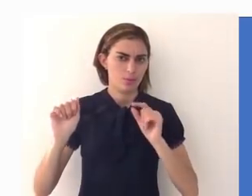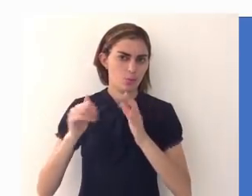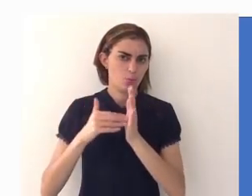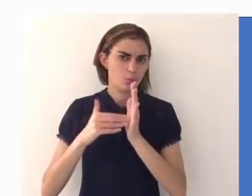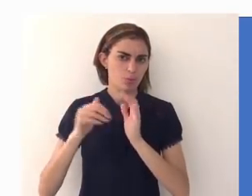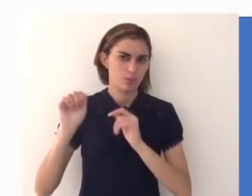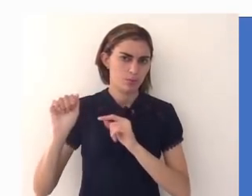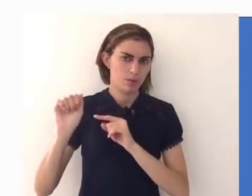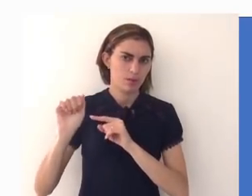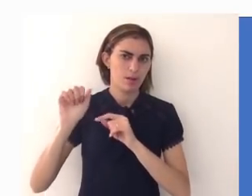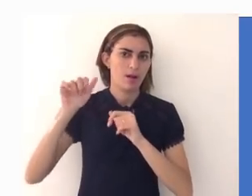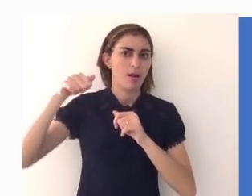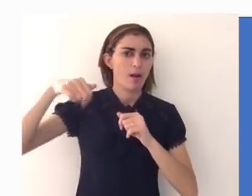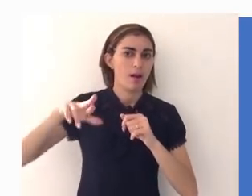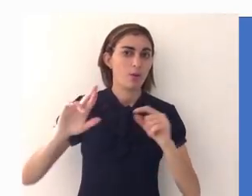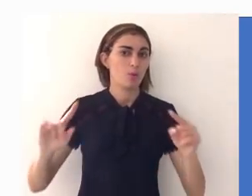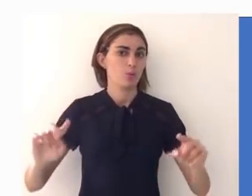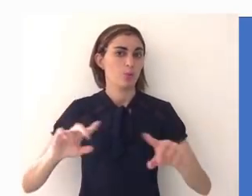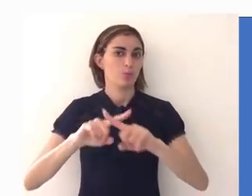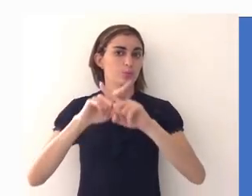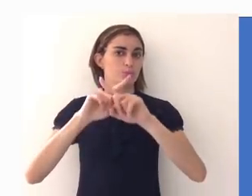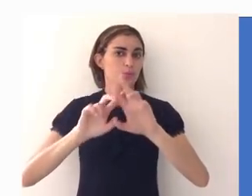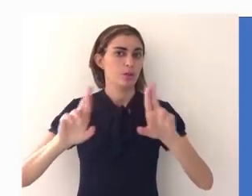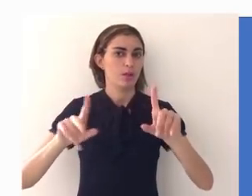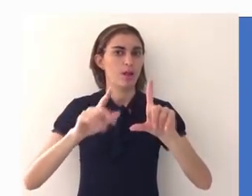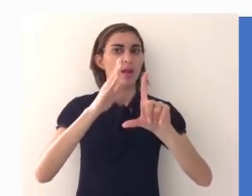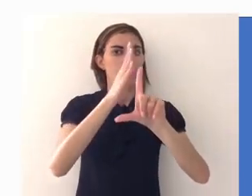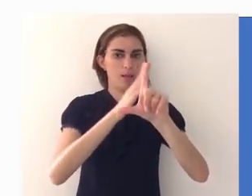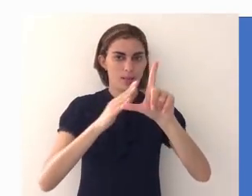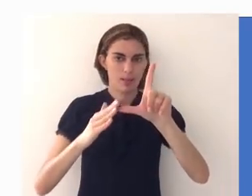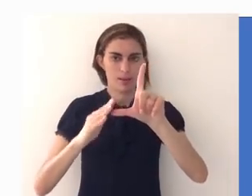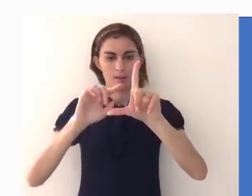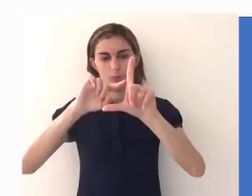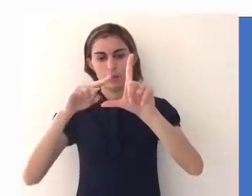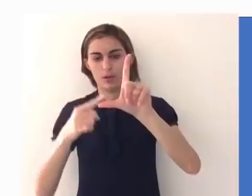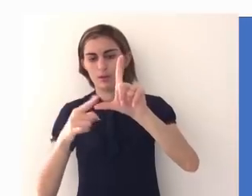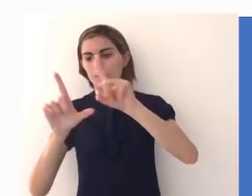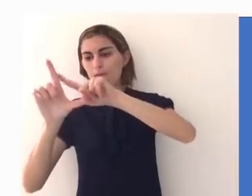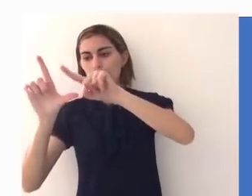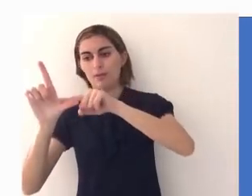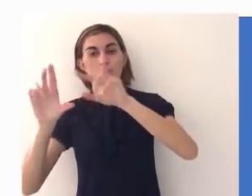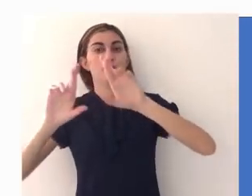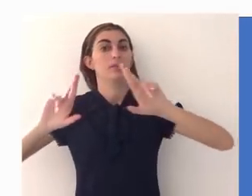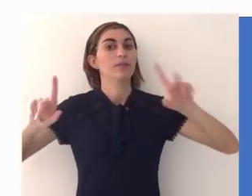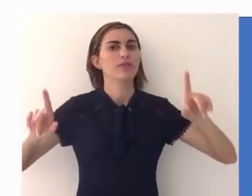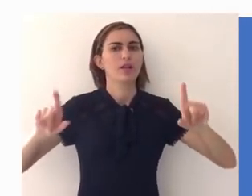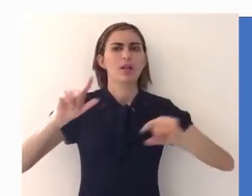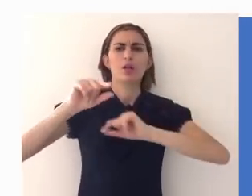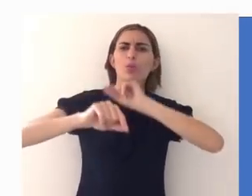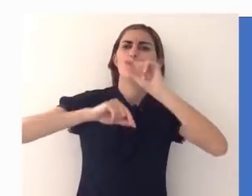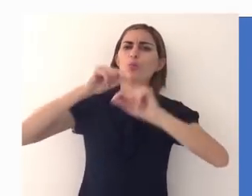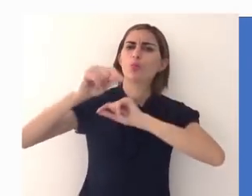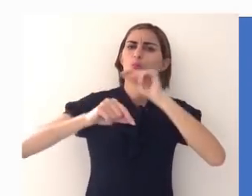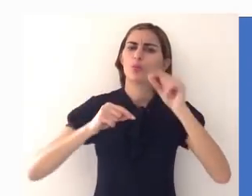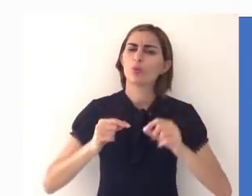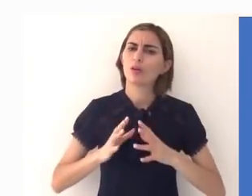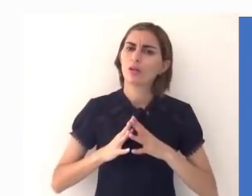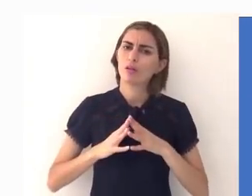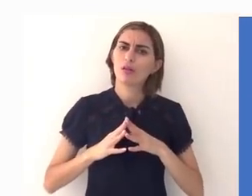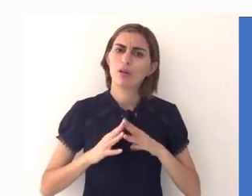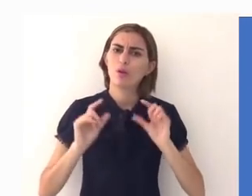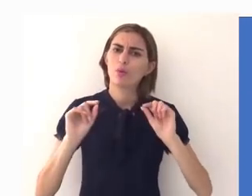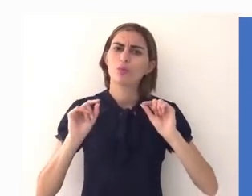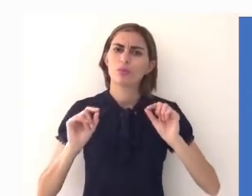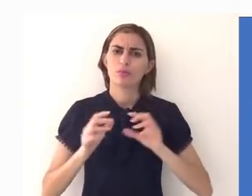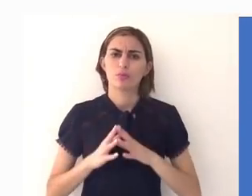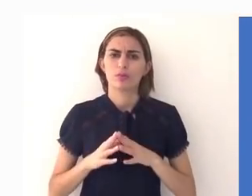último aí é ângulo oposto, ou seja, lado, ângulo, ângulo oposto. Milena, o que danado é